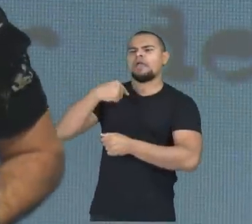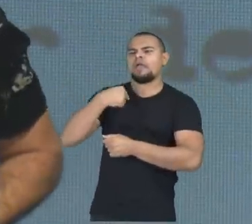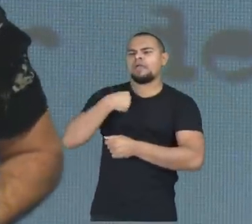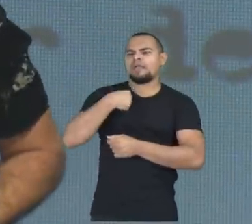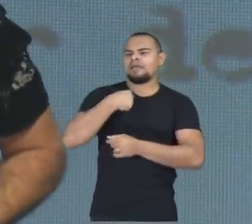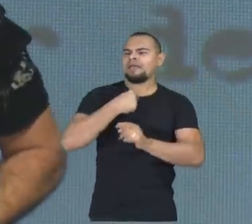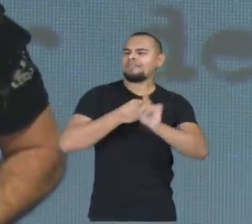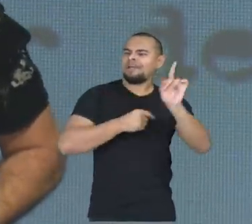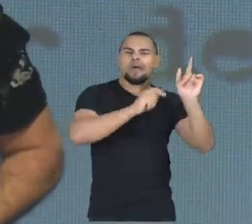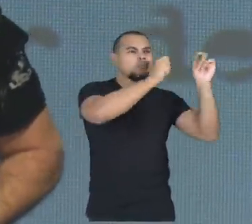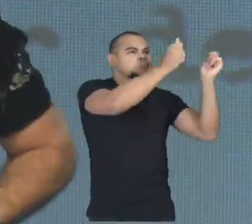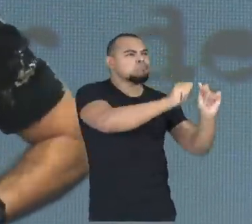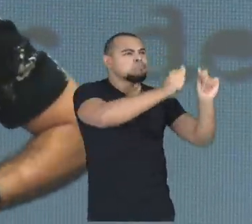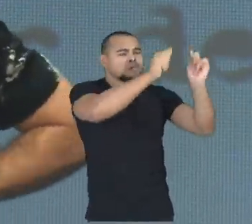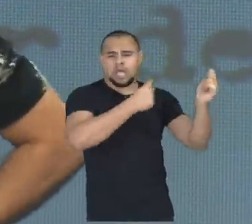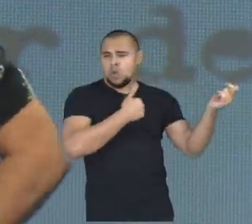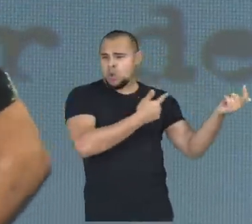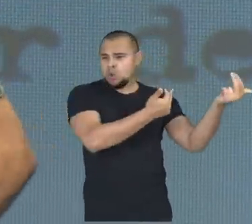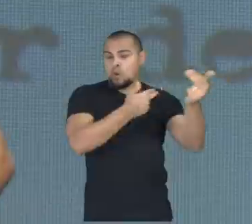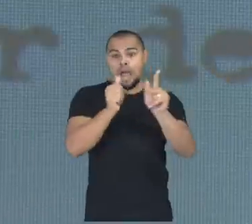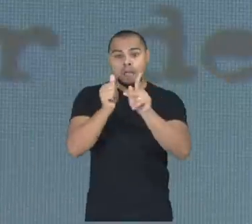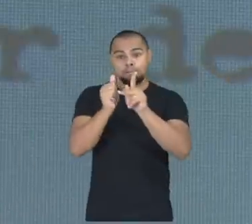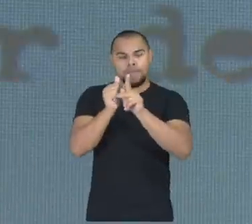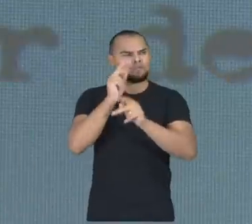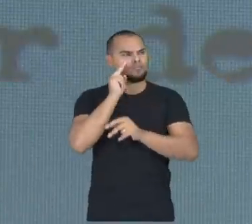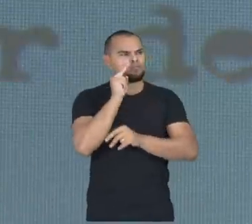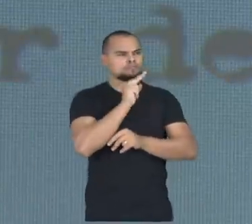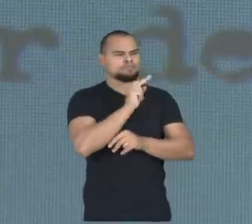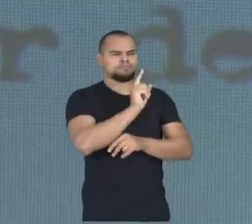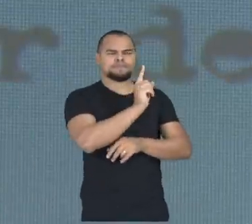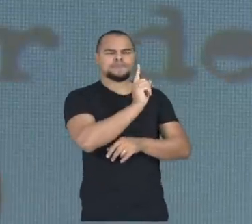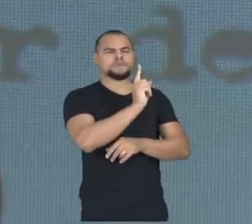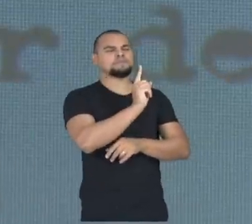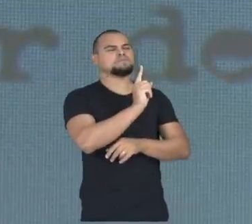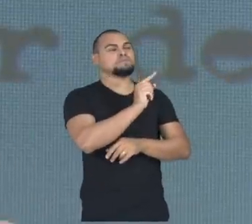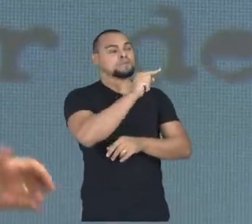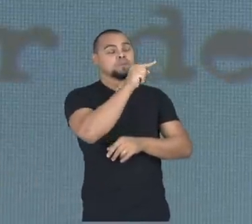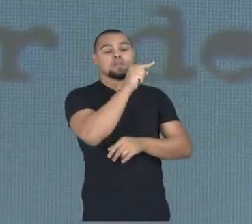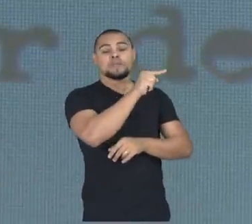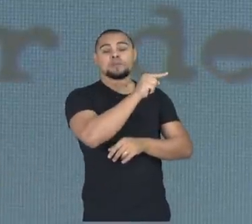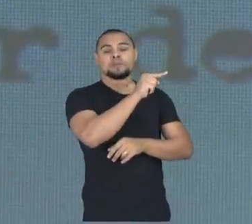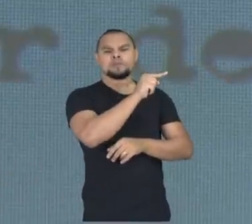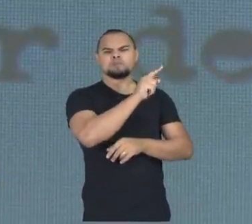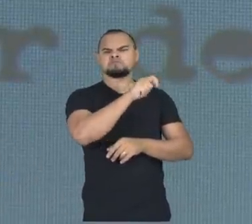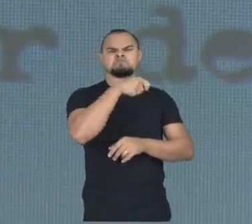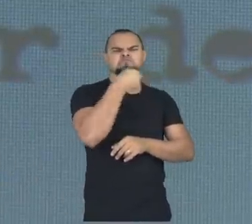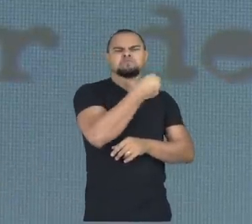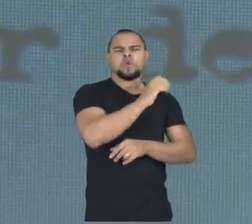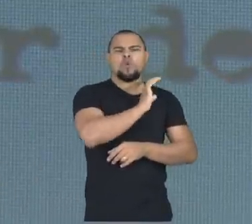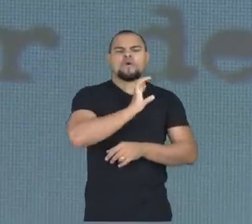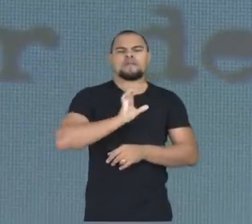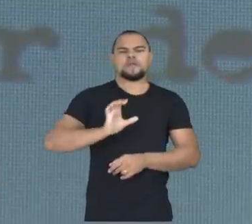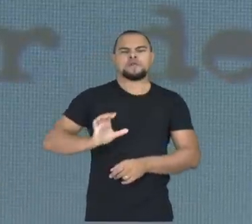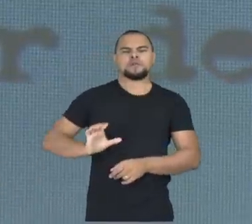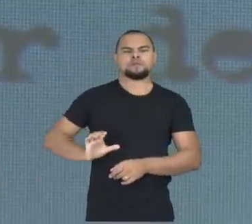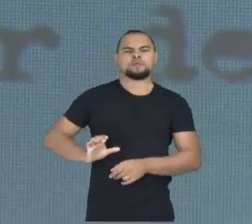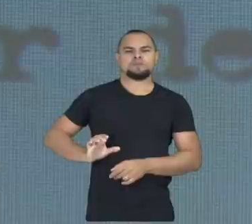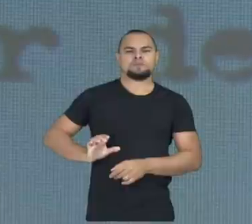Cesareia. Pedro olhou para ele e disse, não, tu és o Cristo,